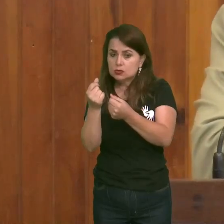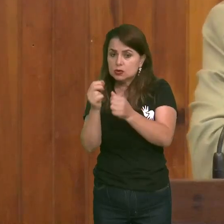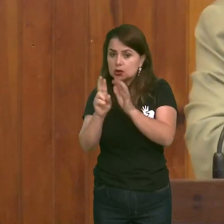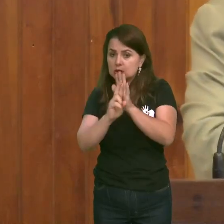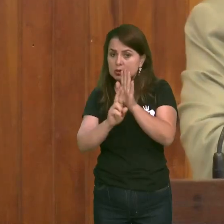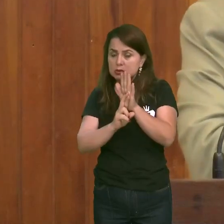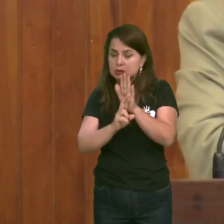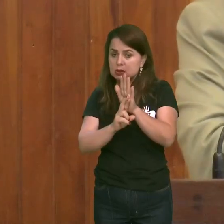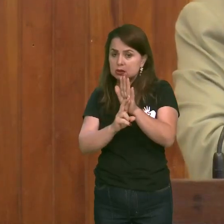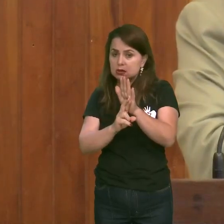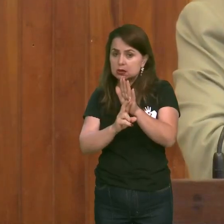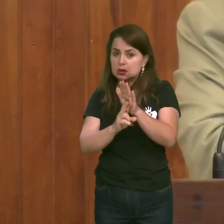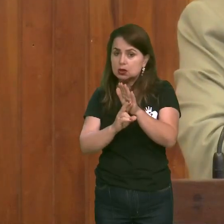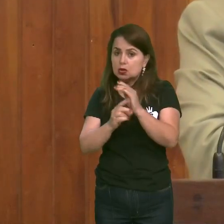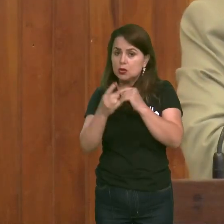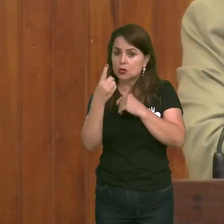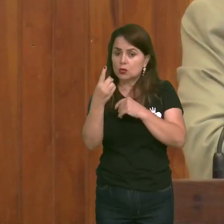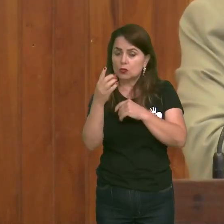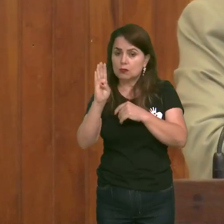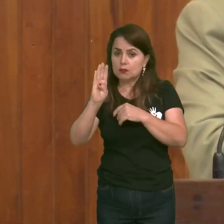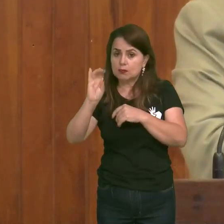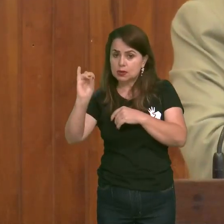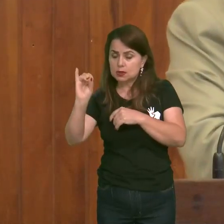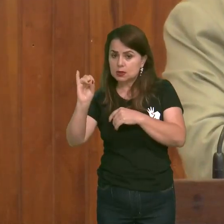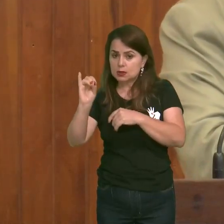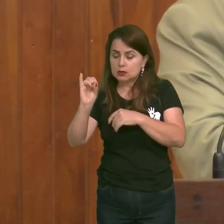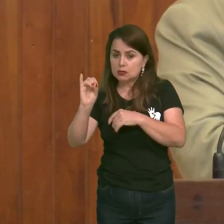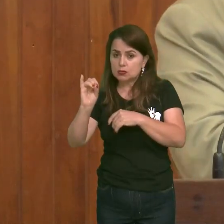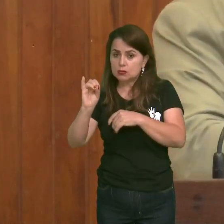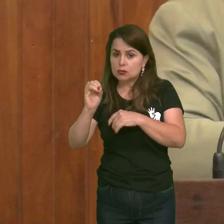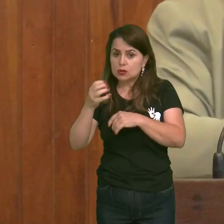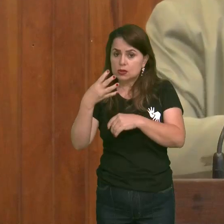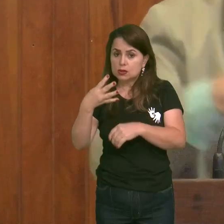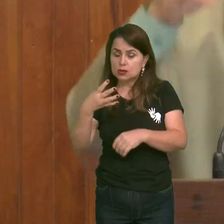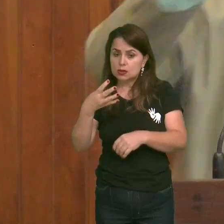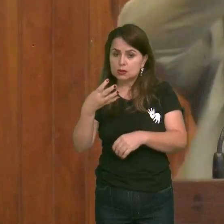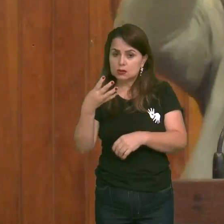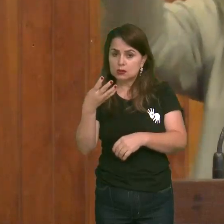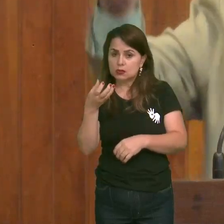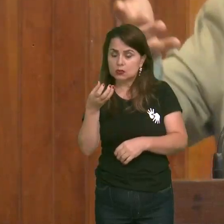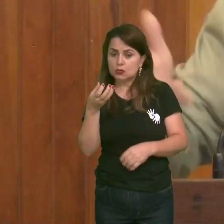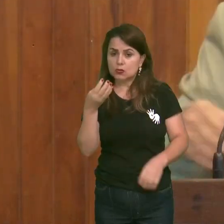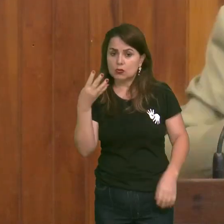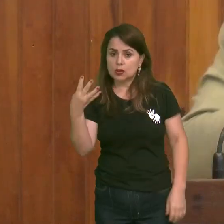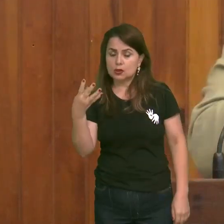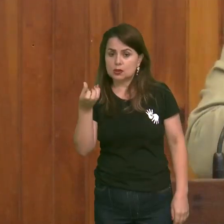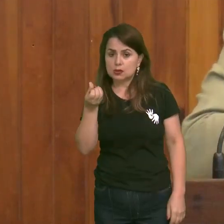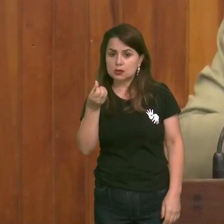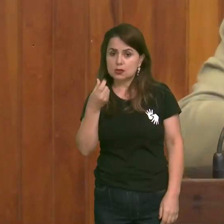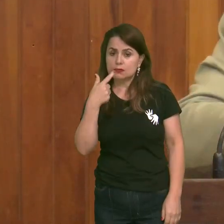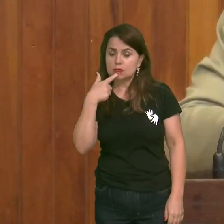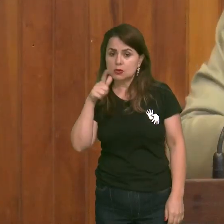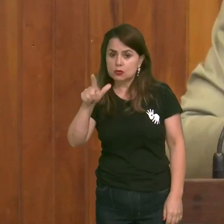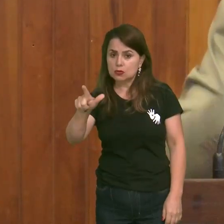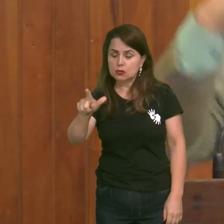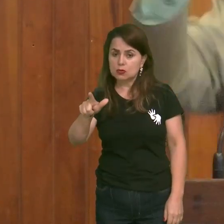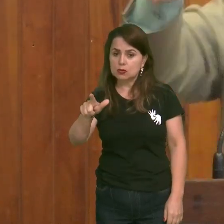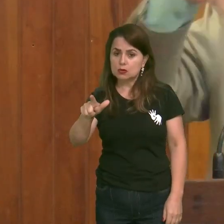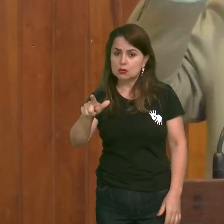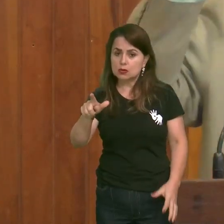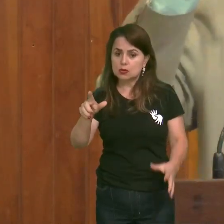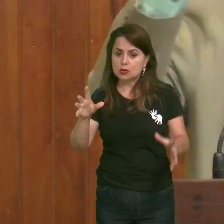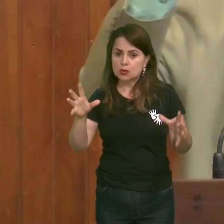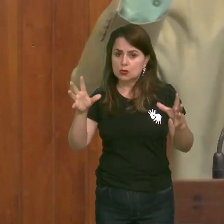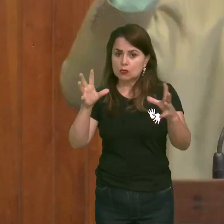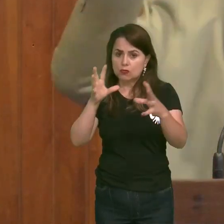direta e direta um bilhão 546 milhões tô me referindo ao valor global que aí